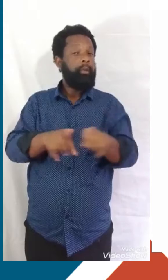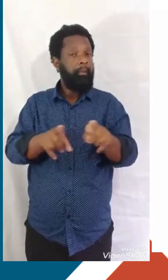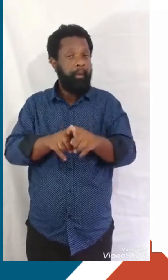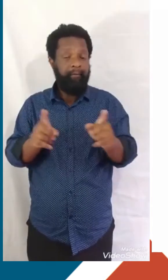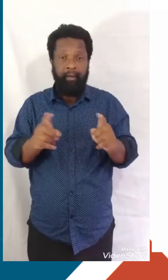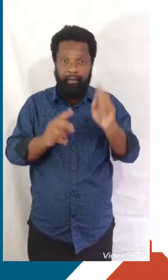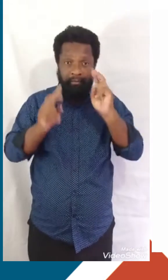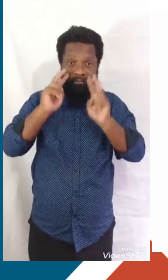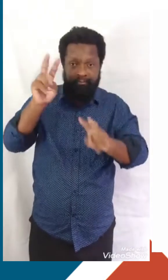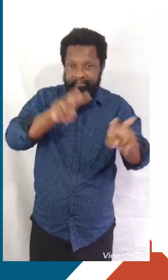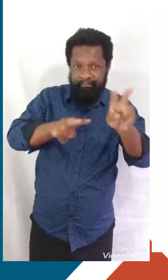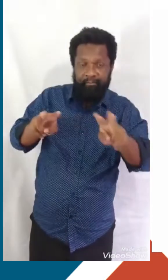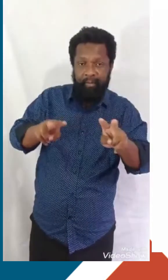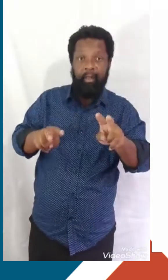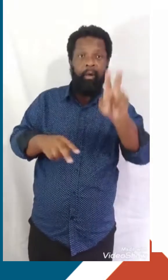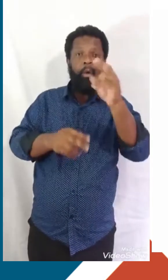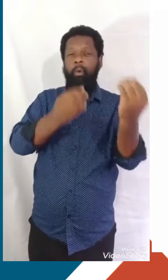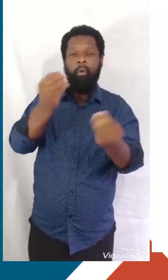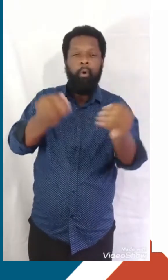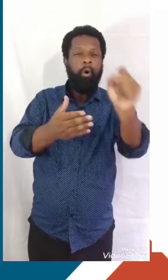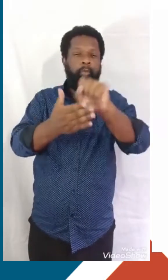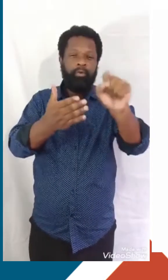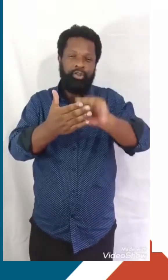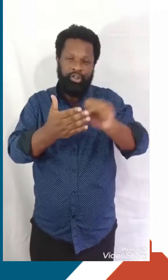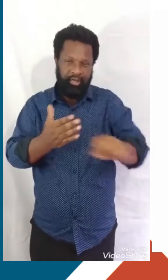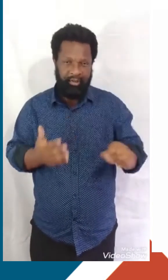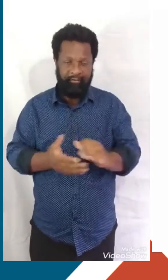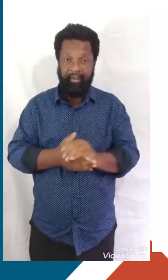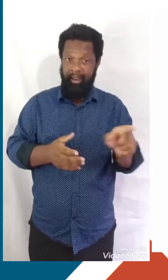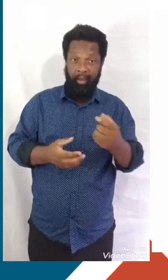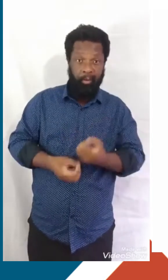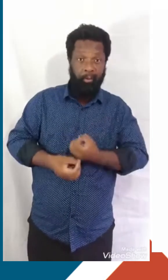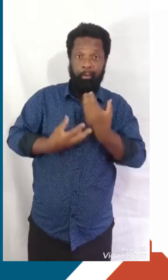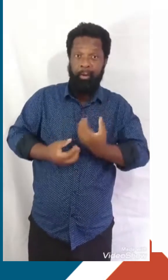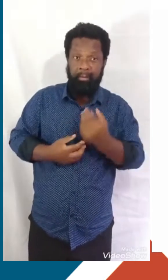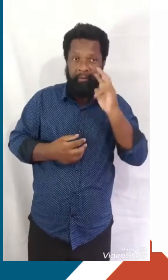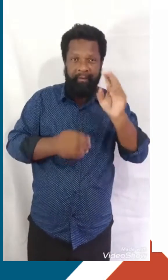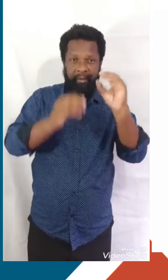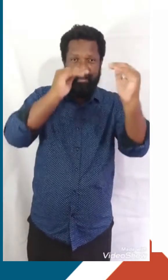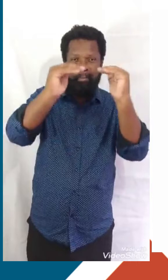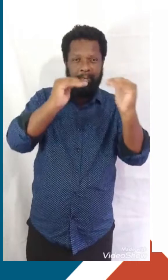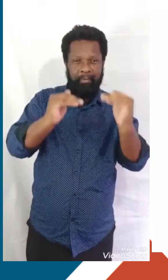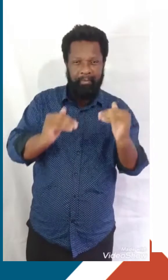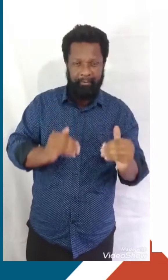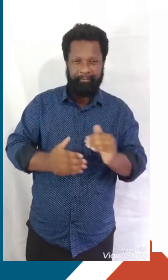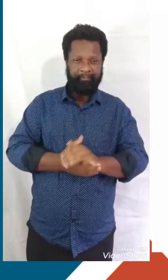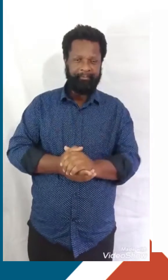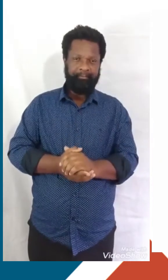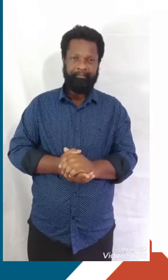e o visual, o modo como o poema é construído.